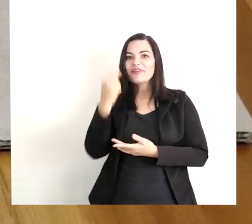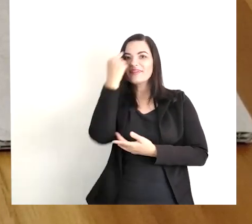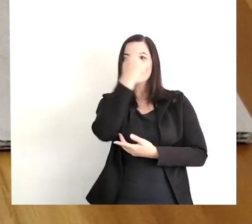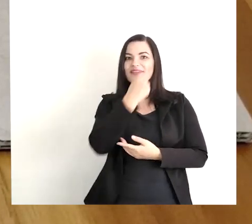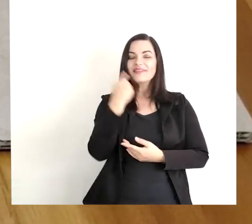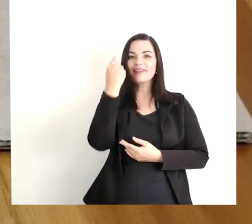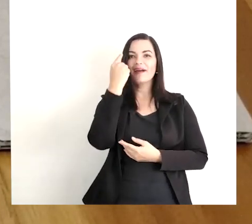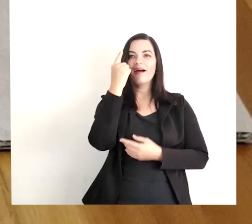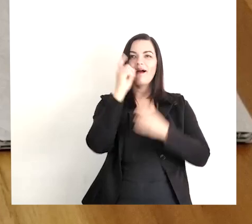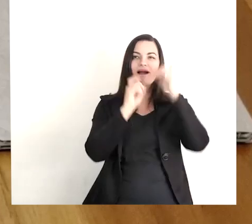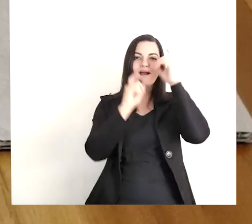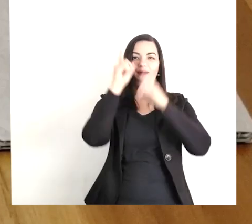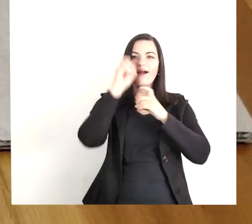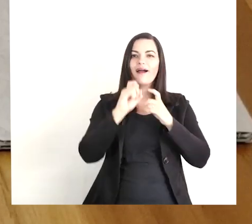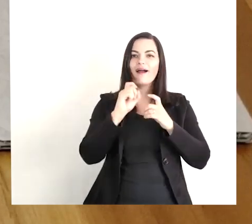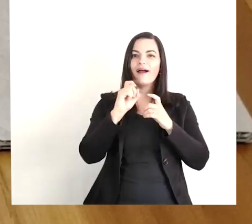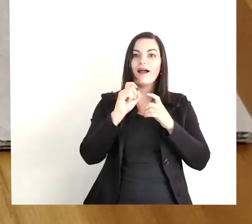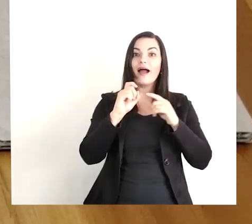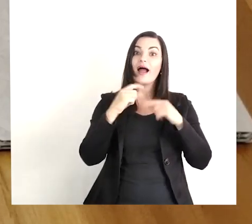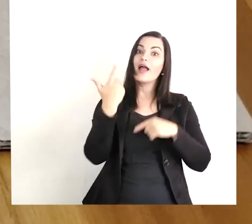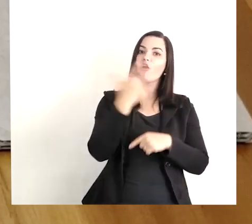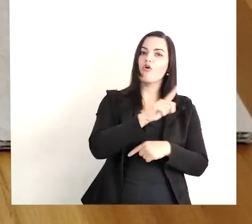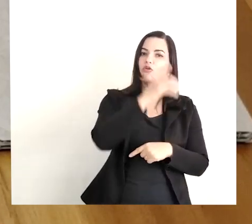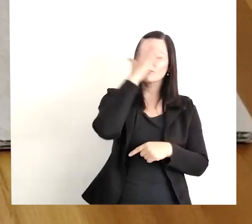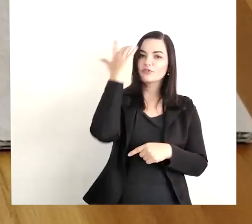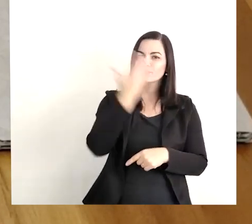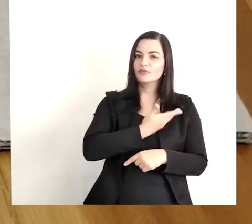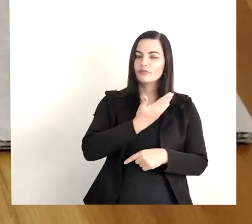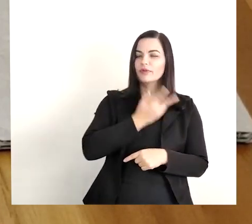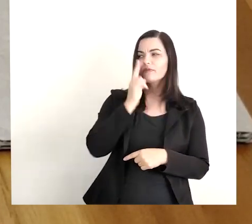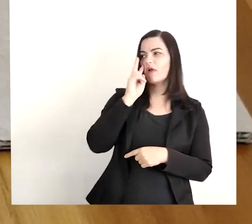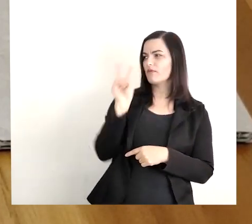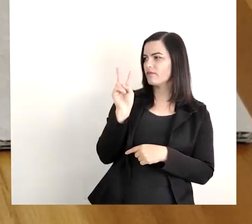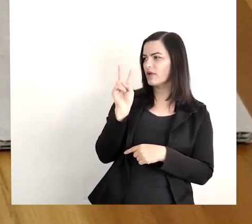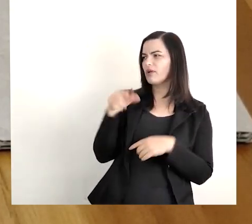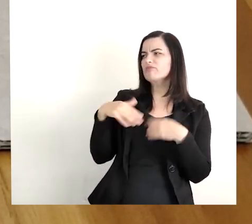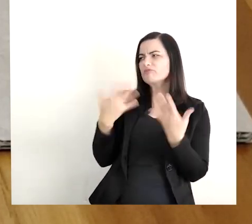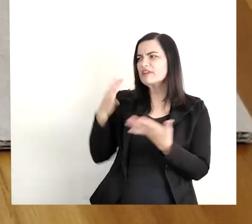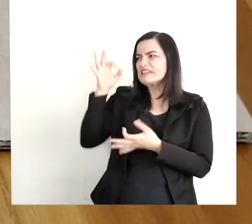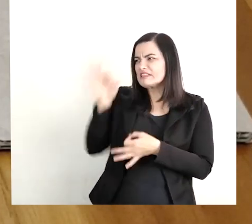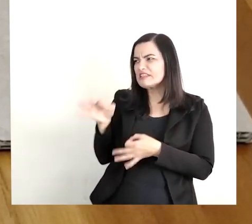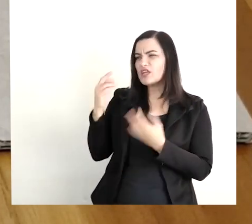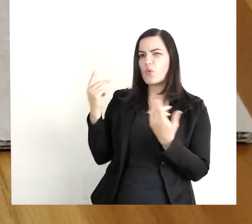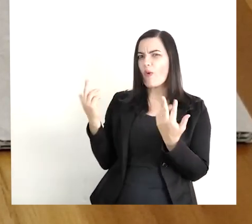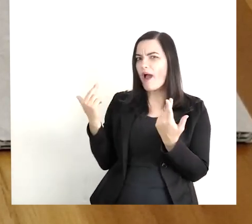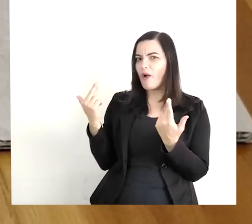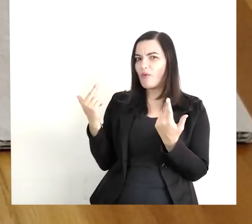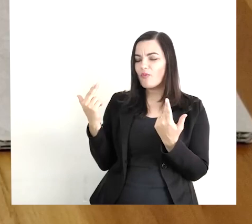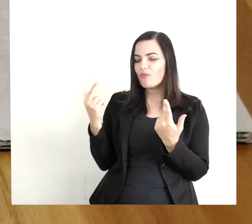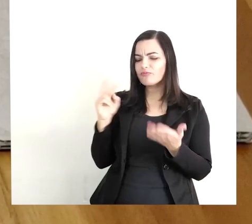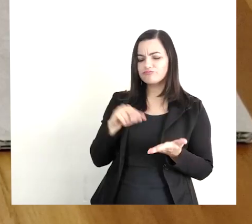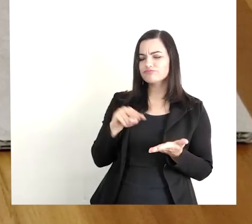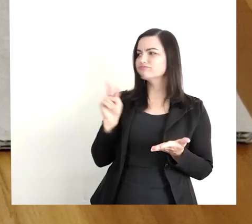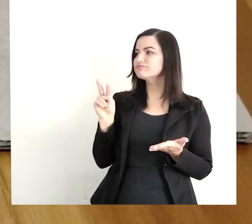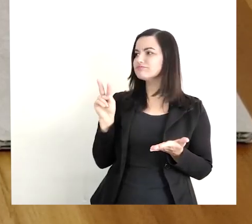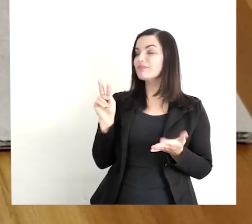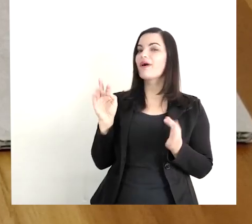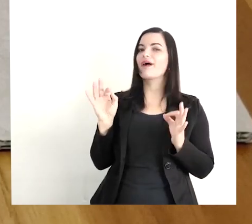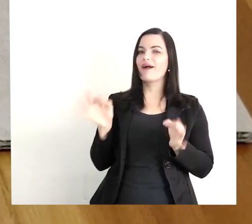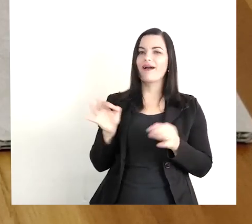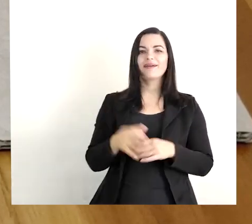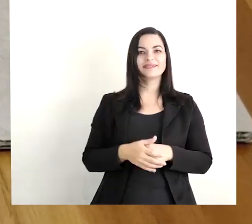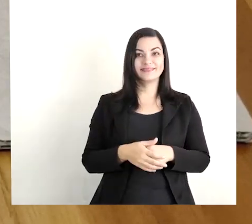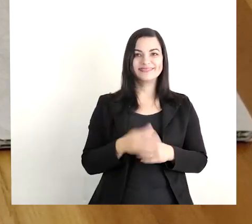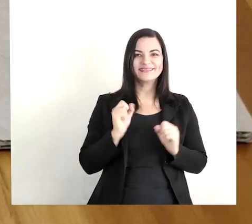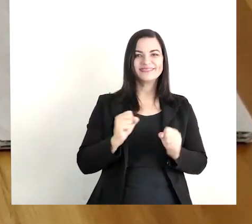e vamos ver se ela conseguiu fazer igualzinho aquele emoji. Certo?